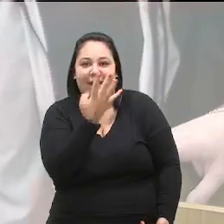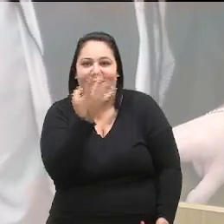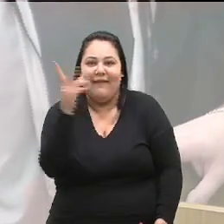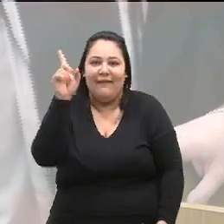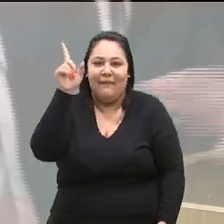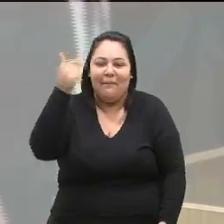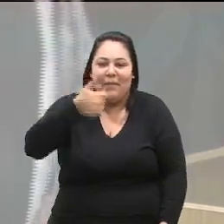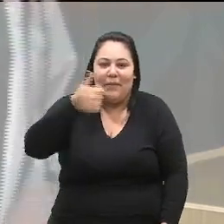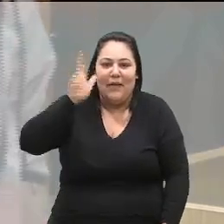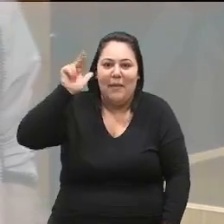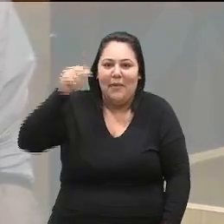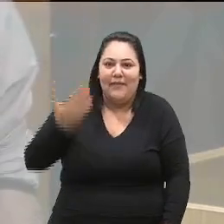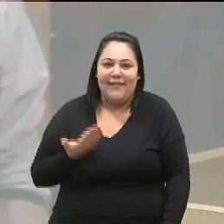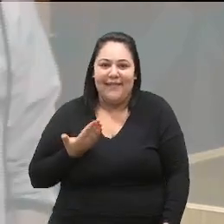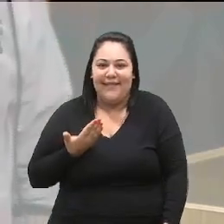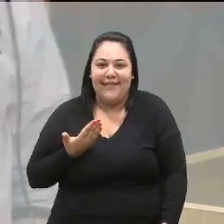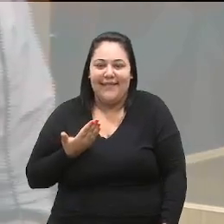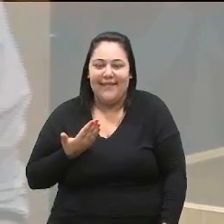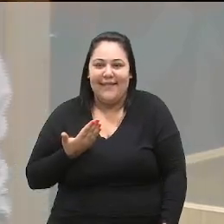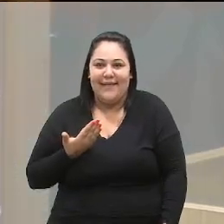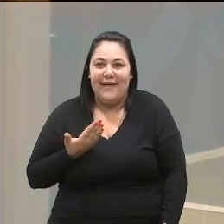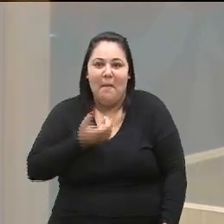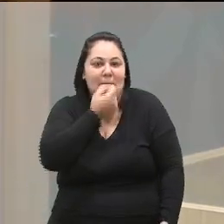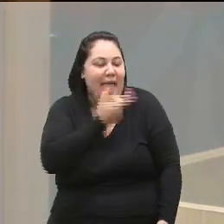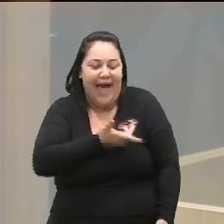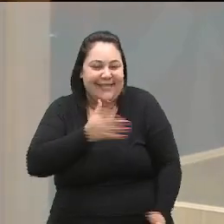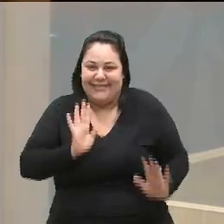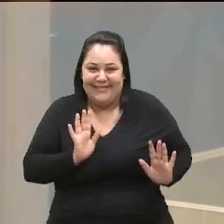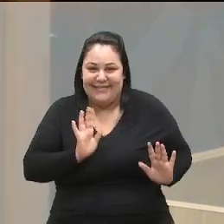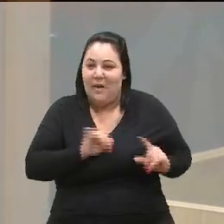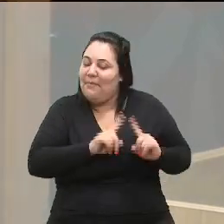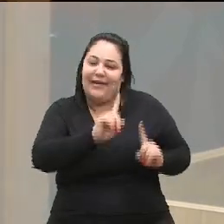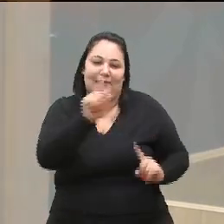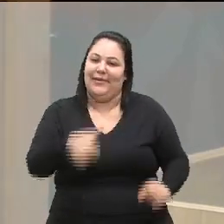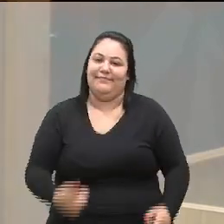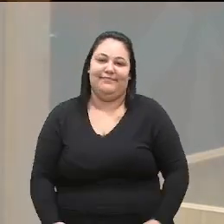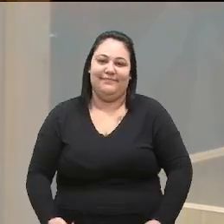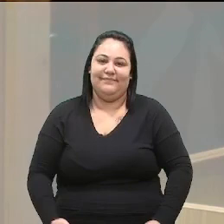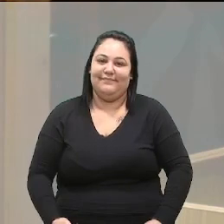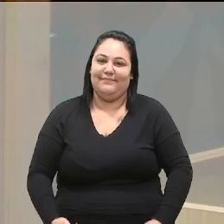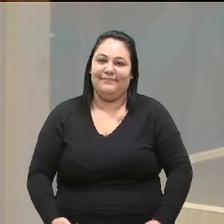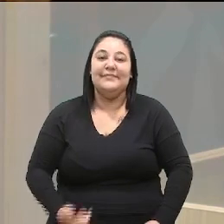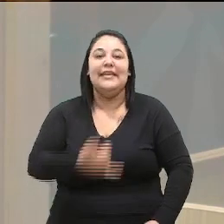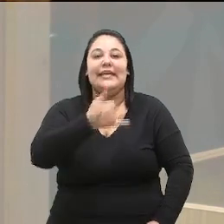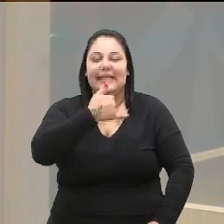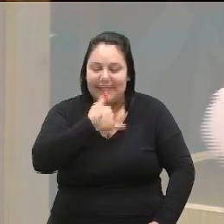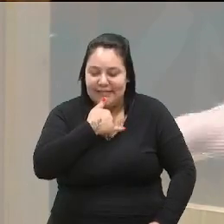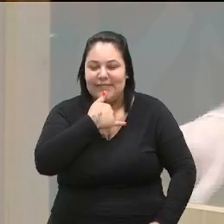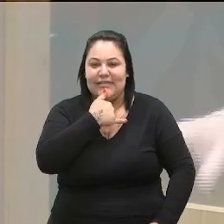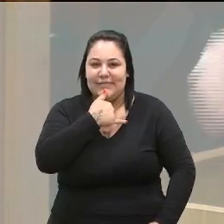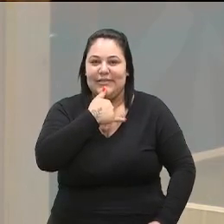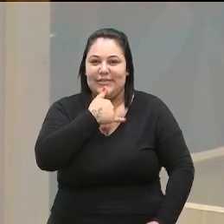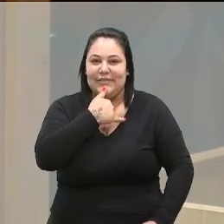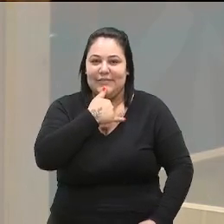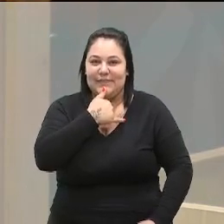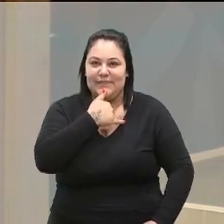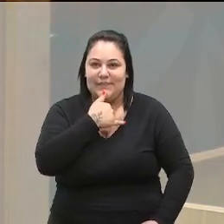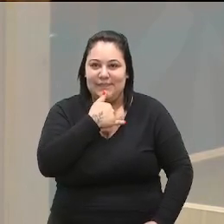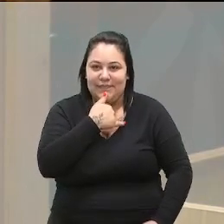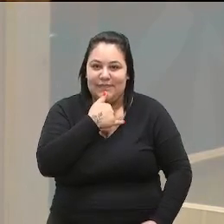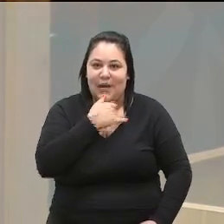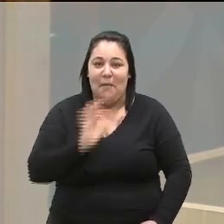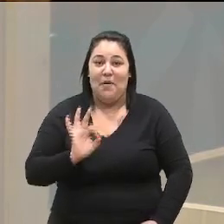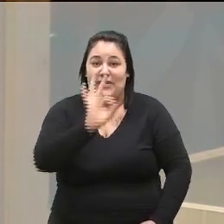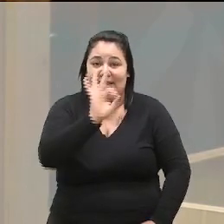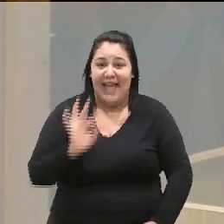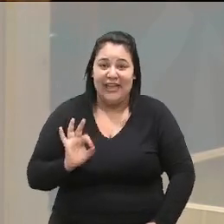Abril Parece piada mas não é infelizmente ela não é uma alíquota de